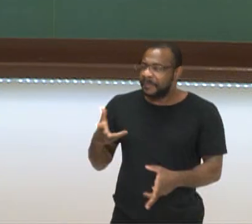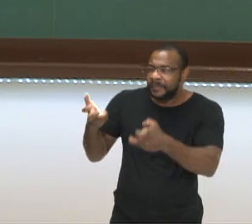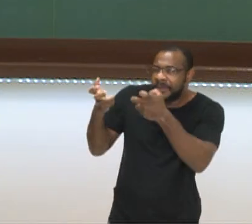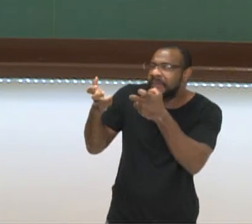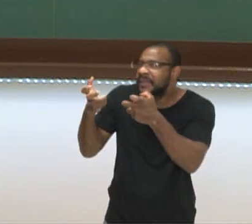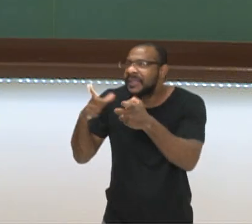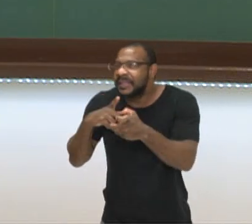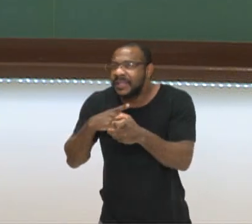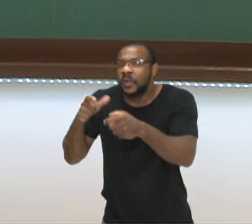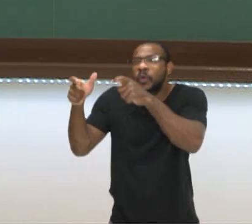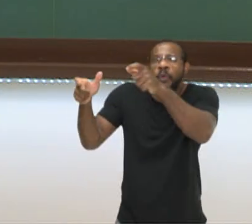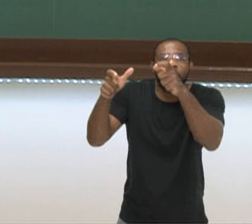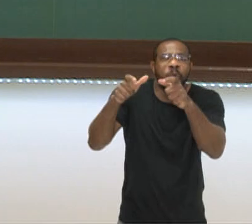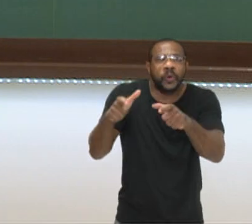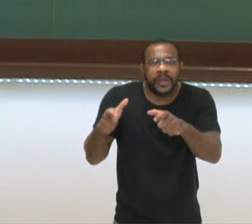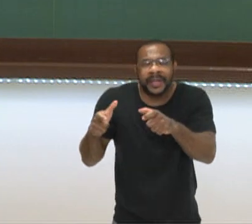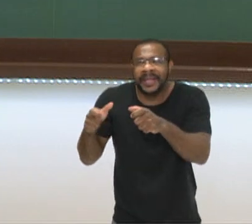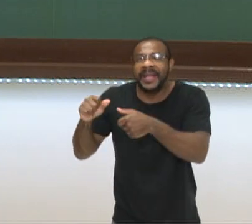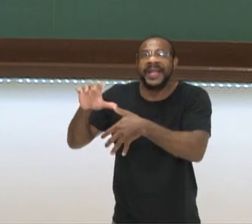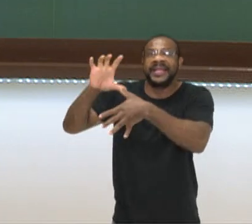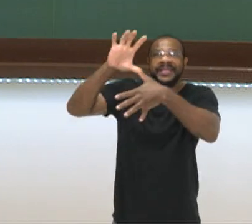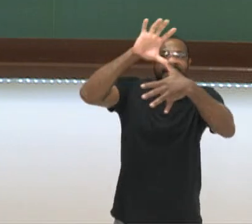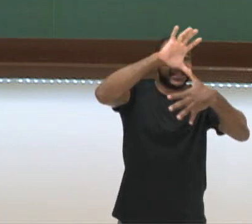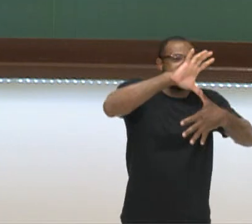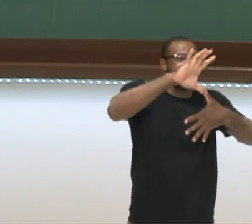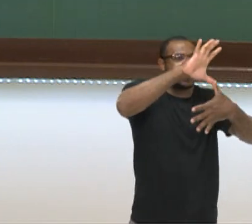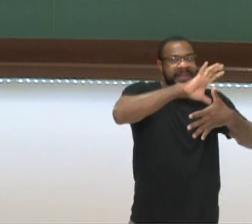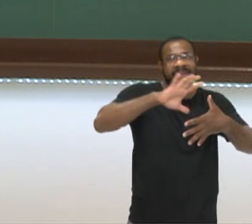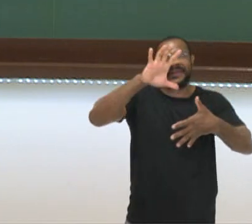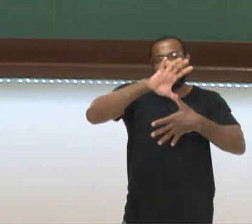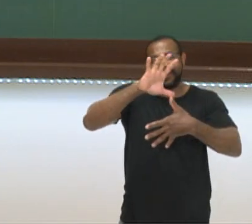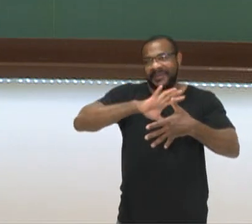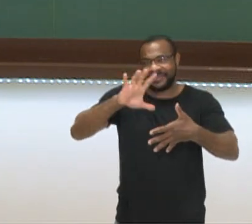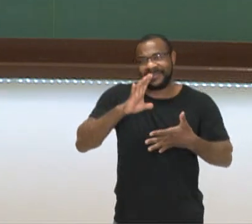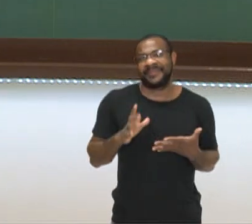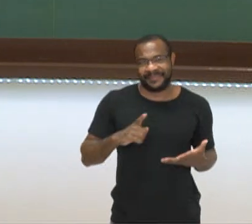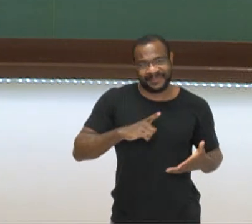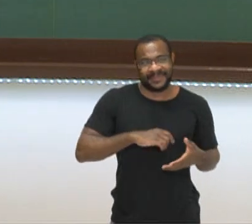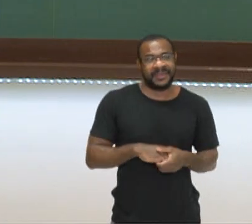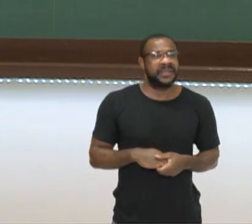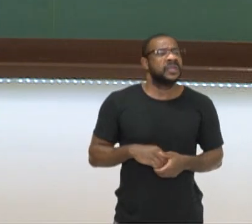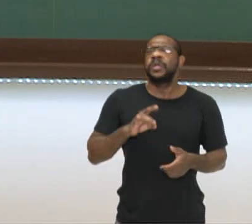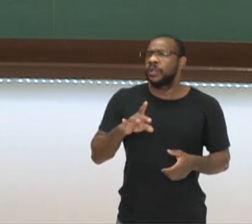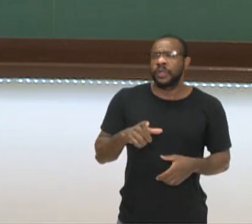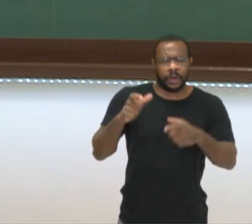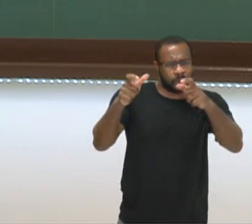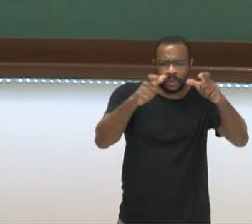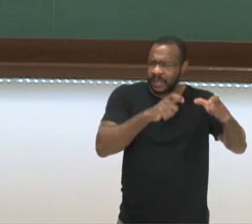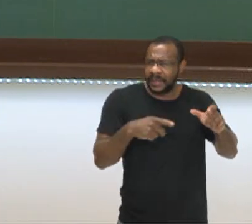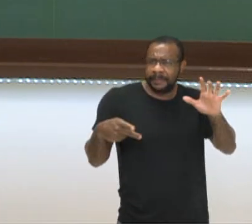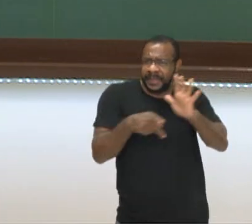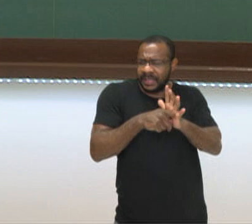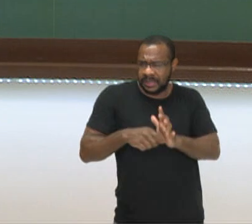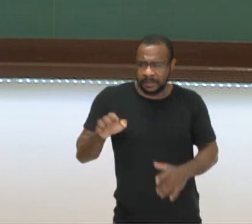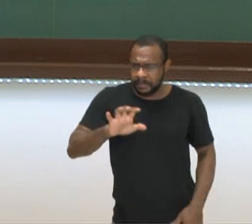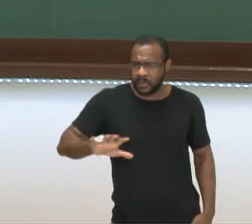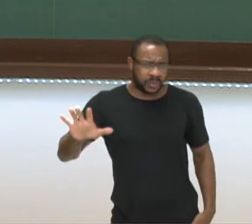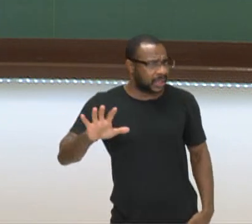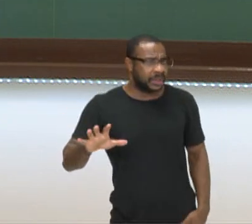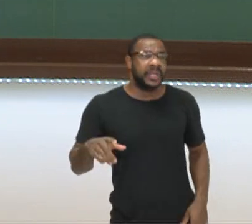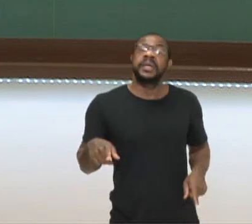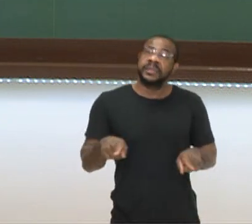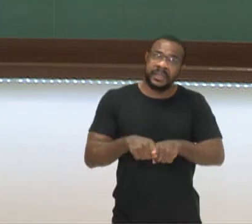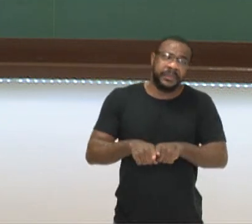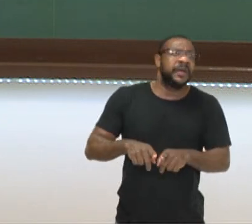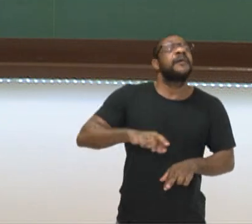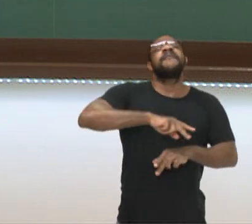nas colônias da América de Portugal. Não só nas colônias que pertenciam a Portugal, como